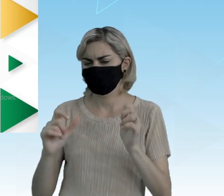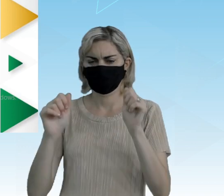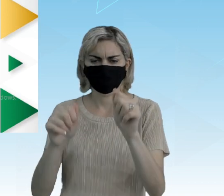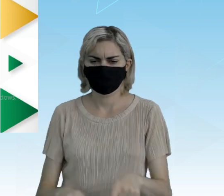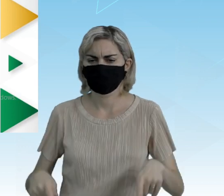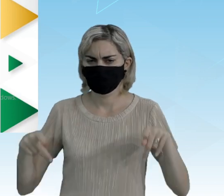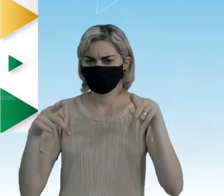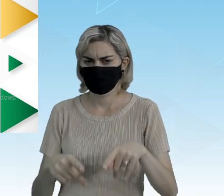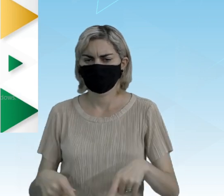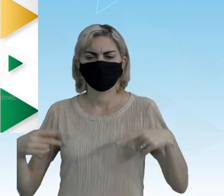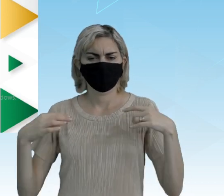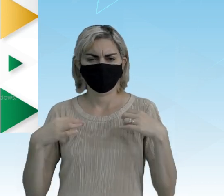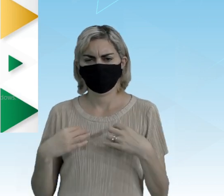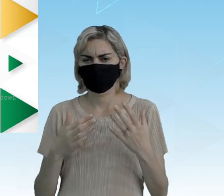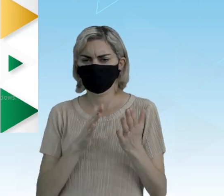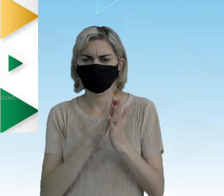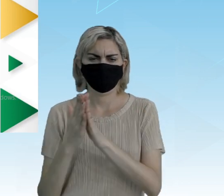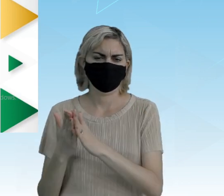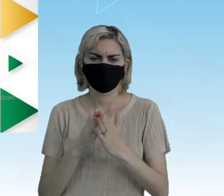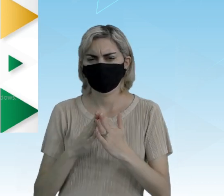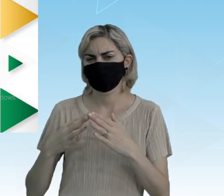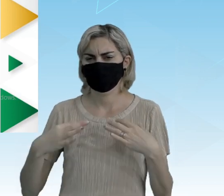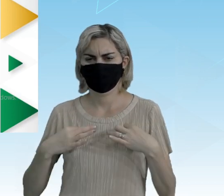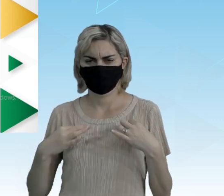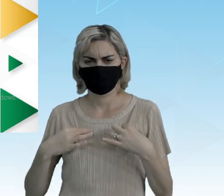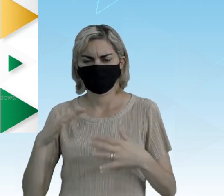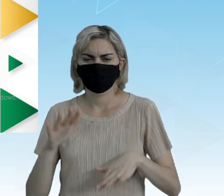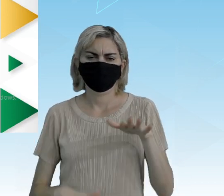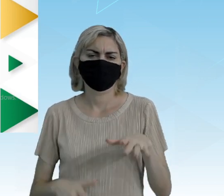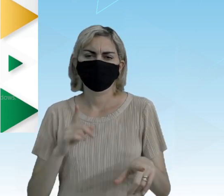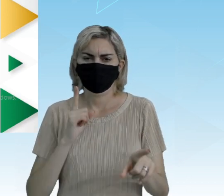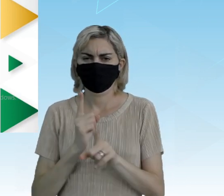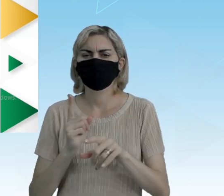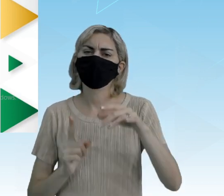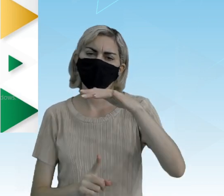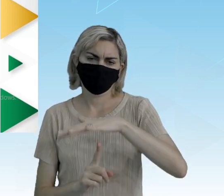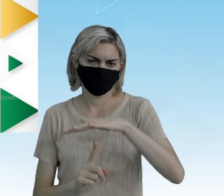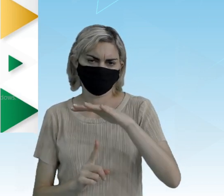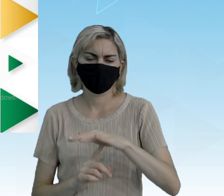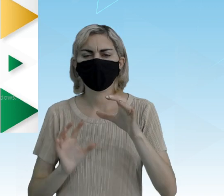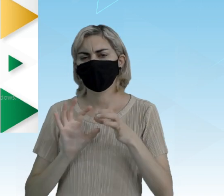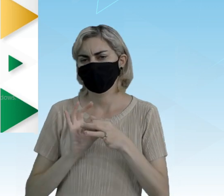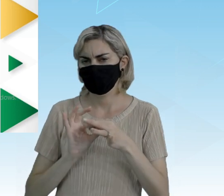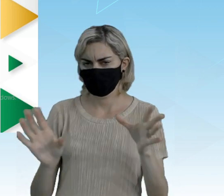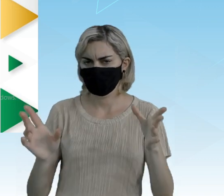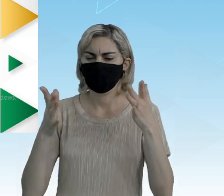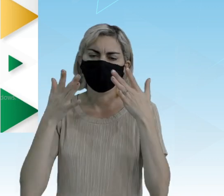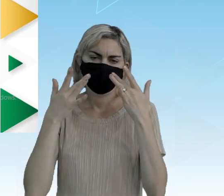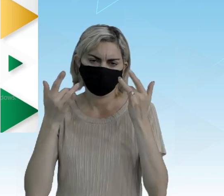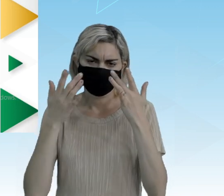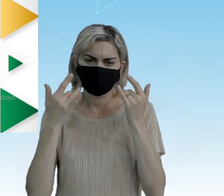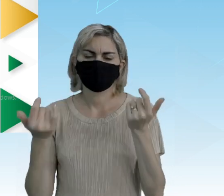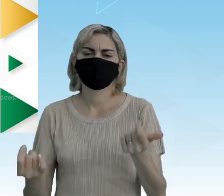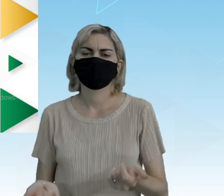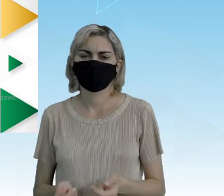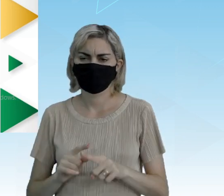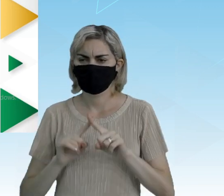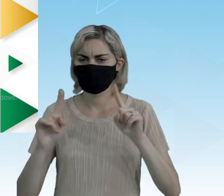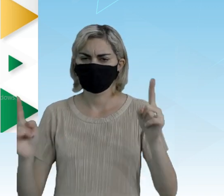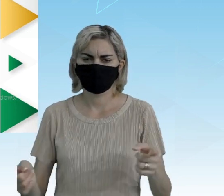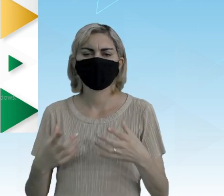shopping, uma boneca de pano. É muito difícil você encontrar. Geralmente, você vai encontrar numa feira livre, numa feirinha de artesanato, tá?